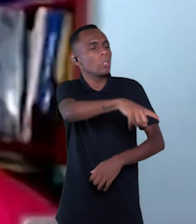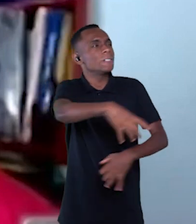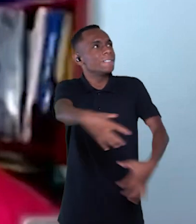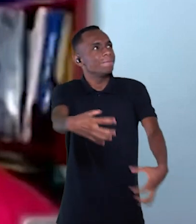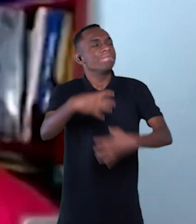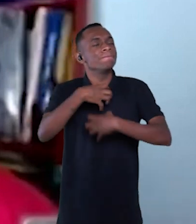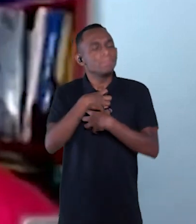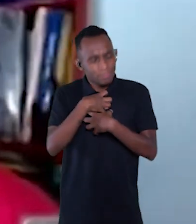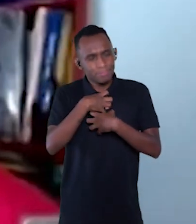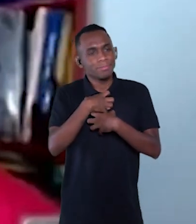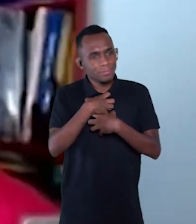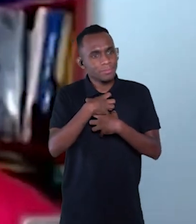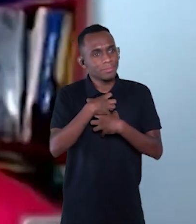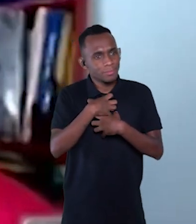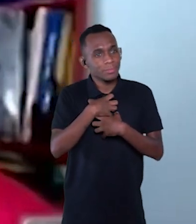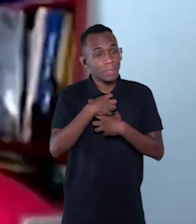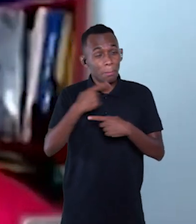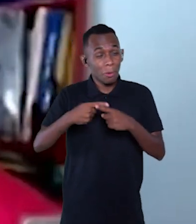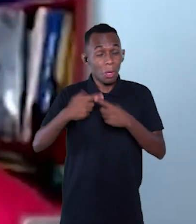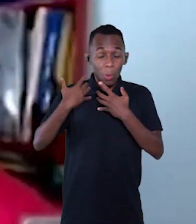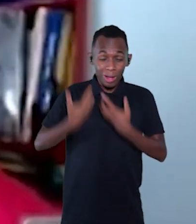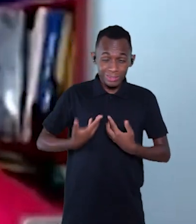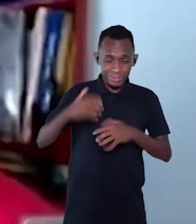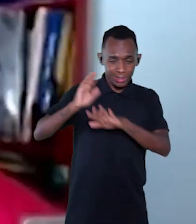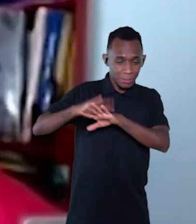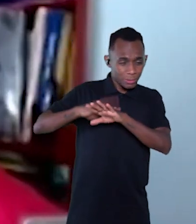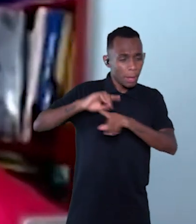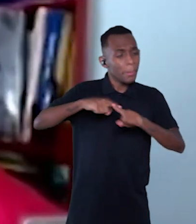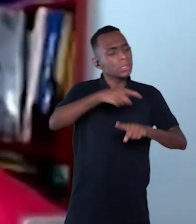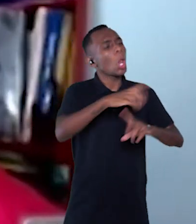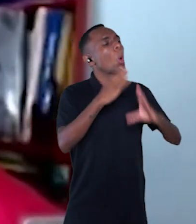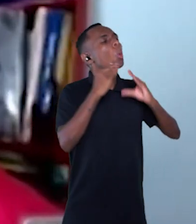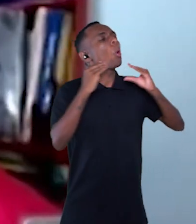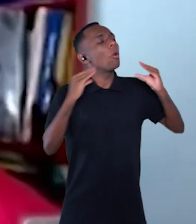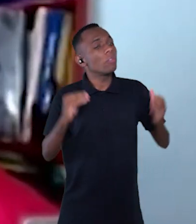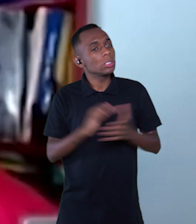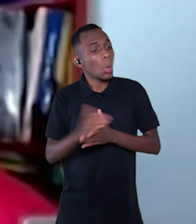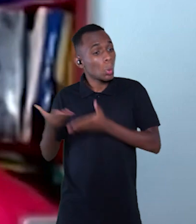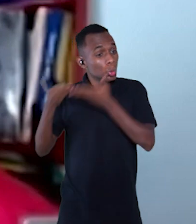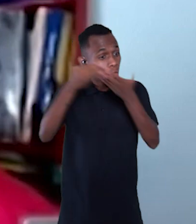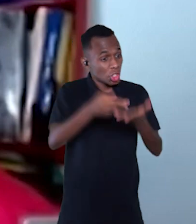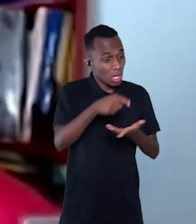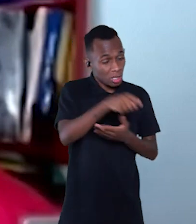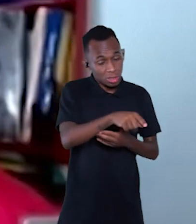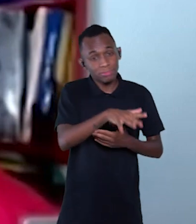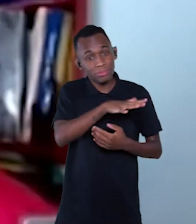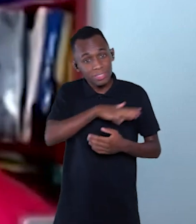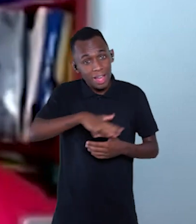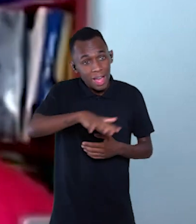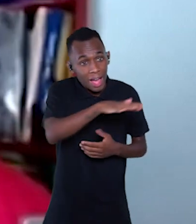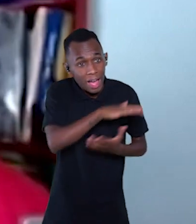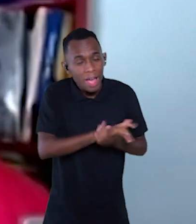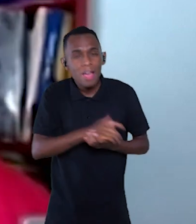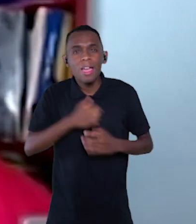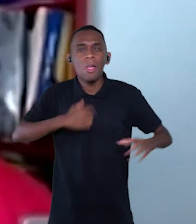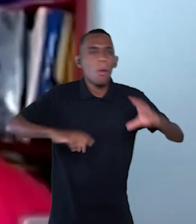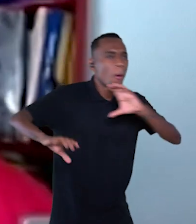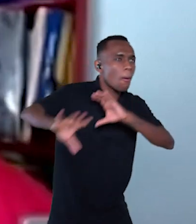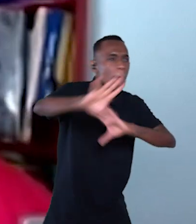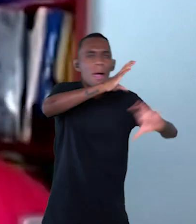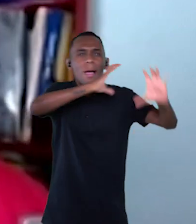tô aqui só, como diz minha mãe, o pó da goiaba. E aí eu chego ali e, de repente, eu me